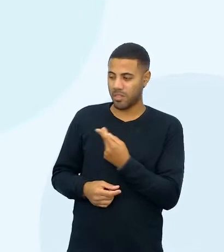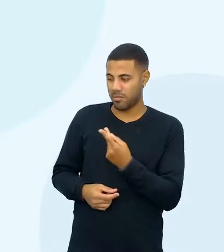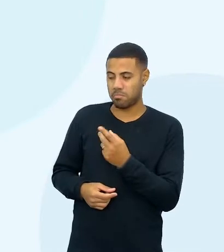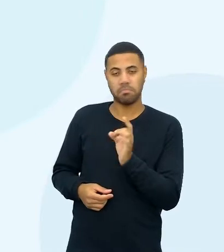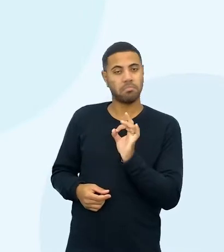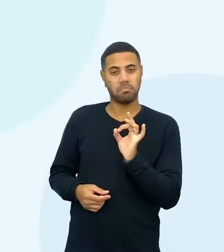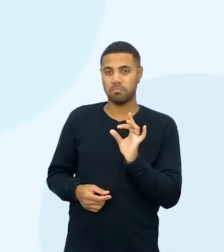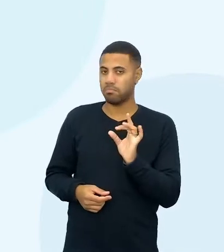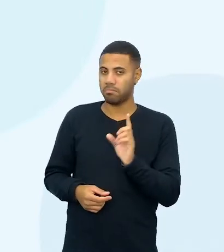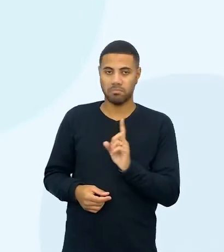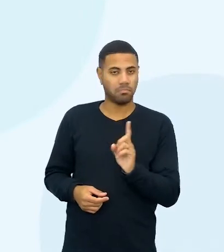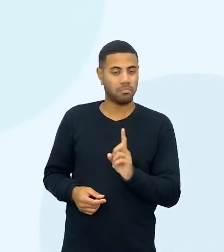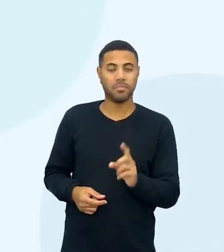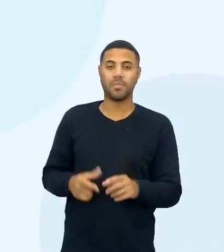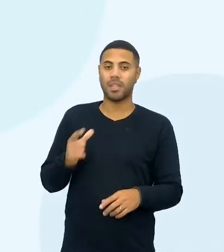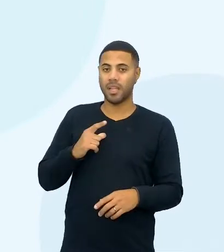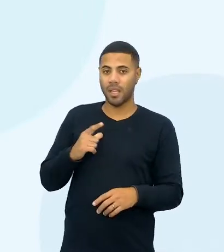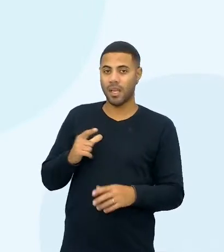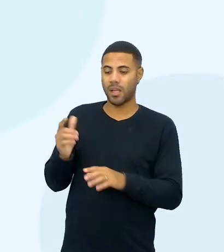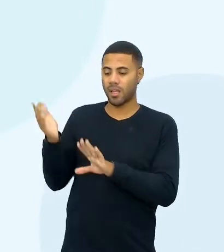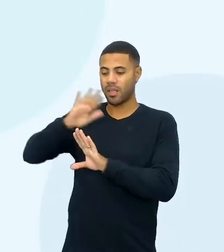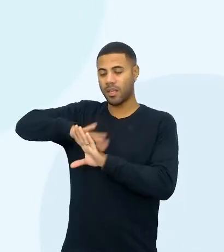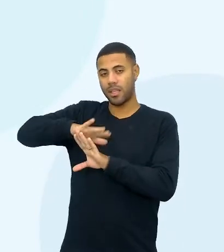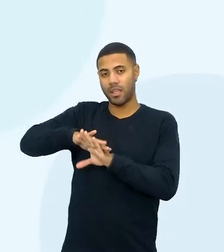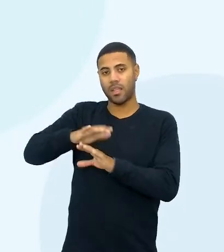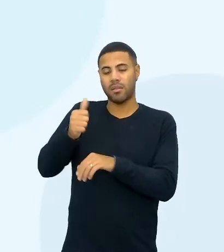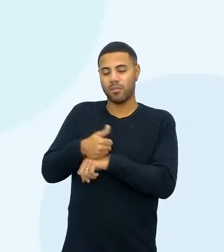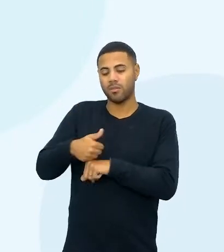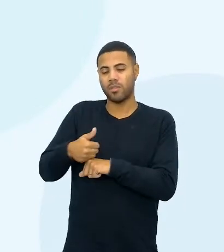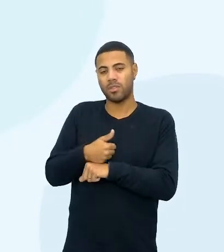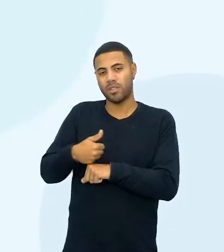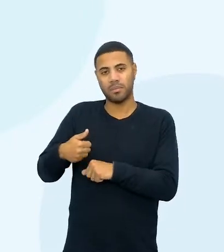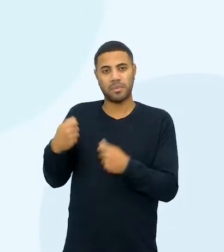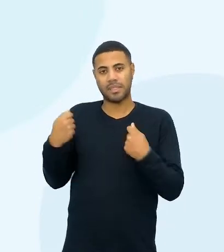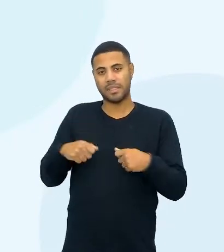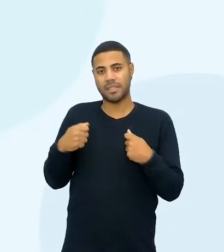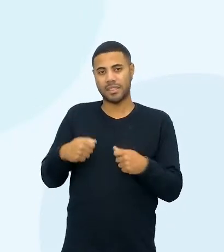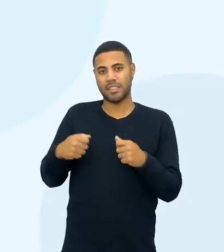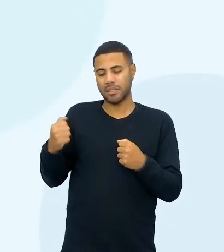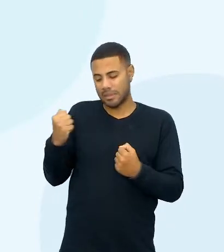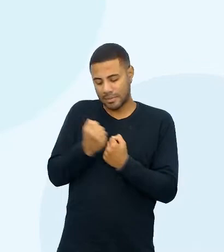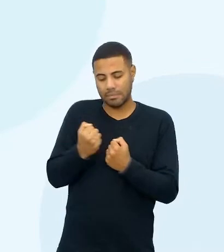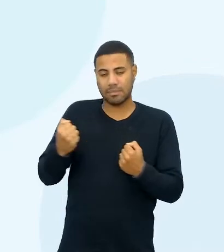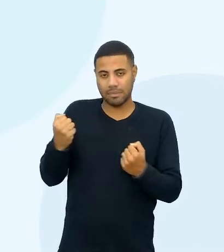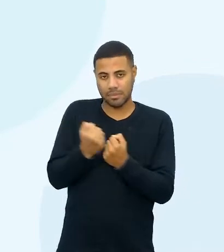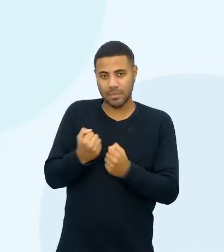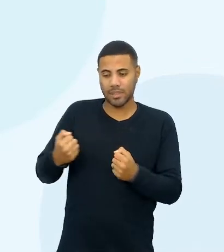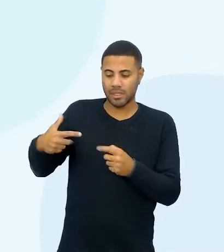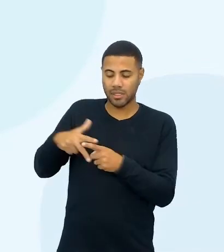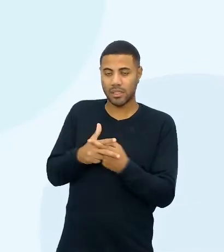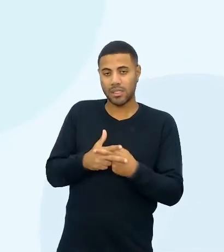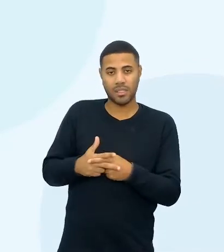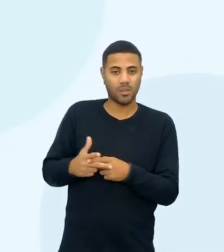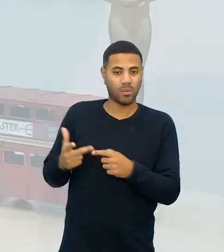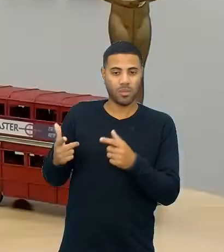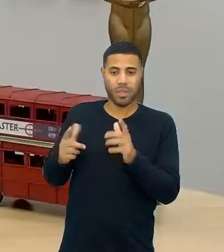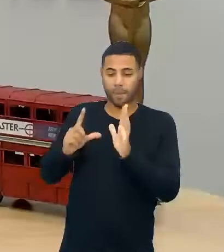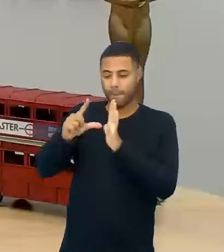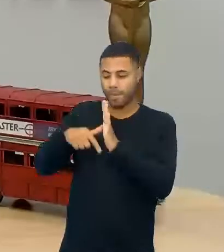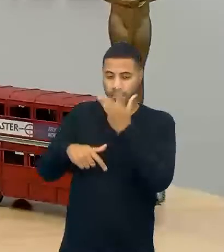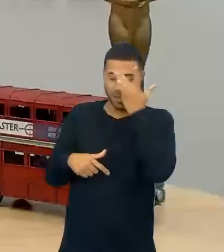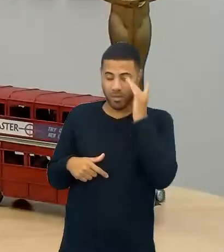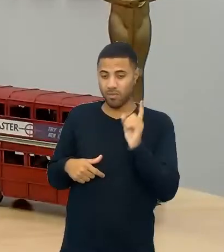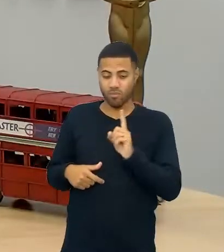Então, a gente tem que pensar nessa questão. Quantos profissionais estão por trás, até o apresentador chegar ali, apresentar